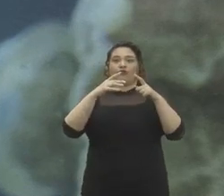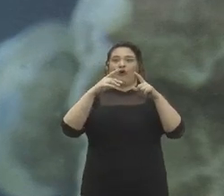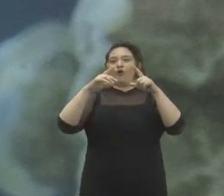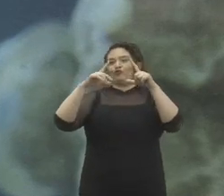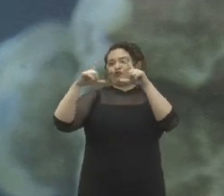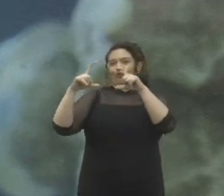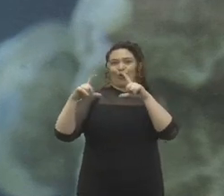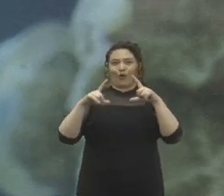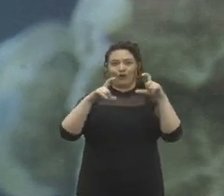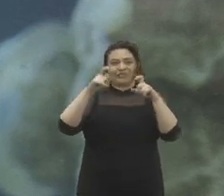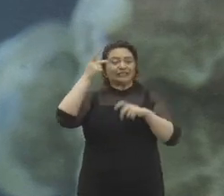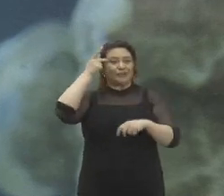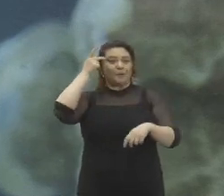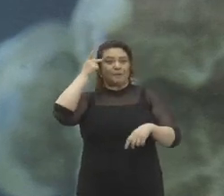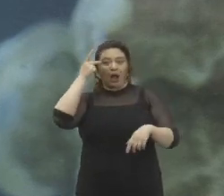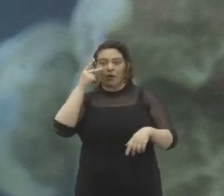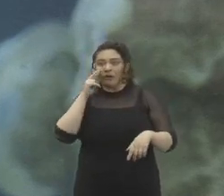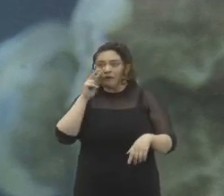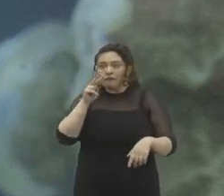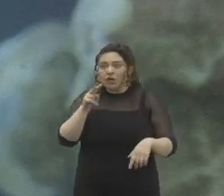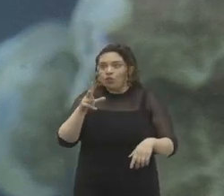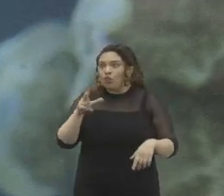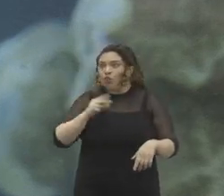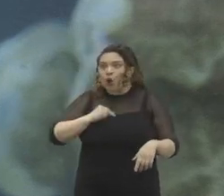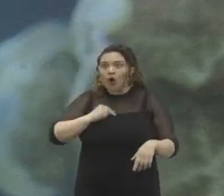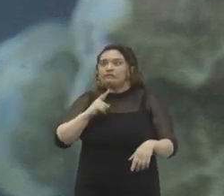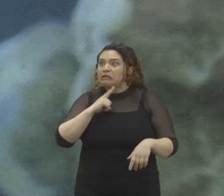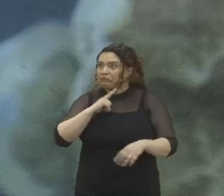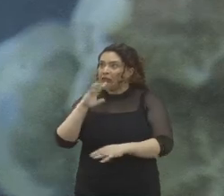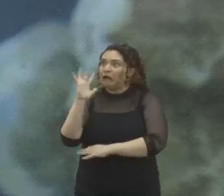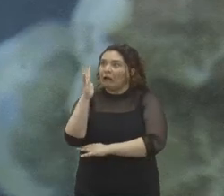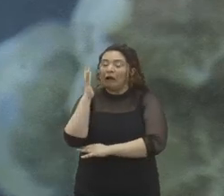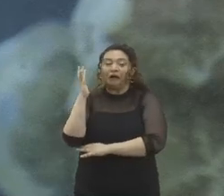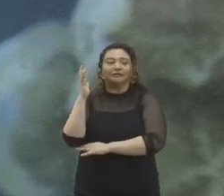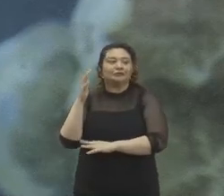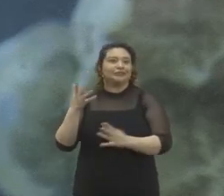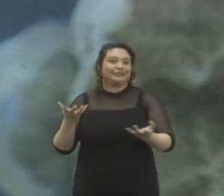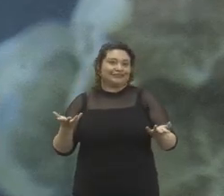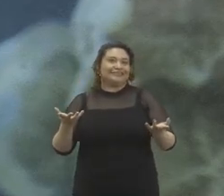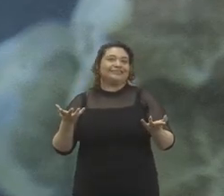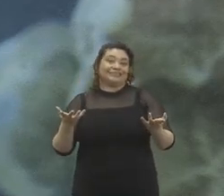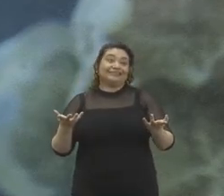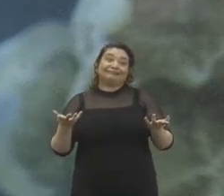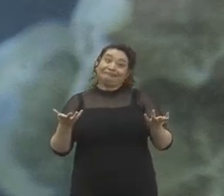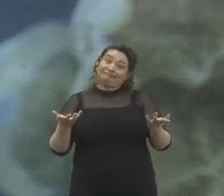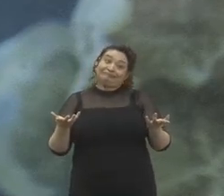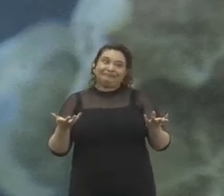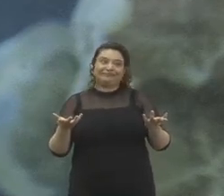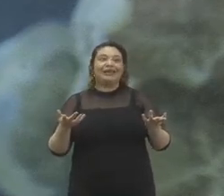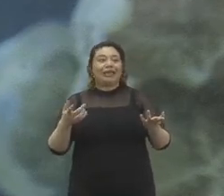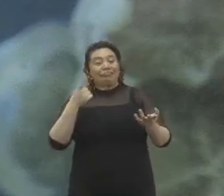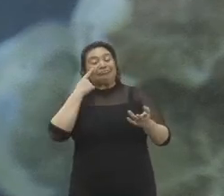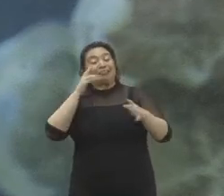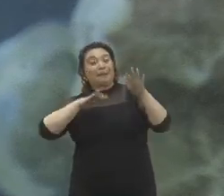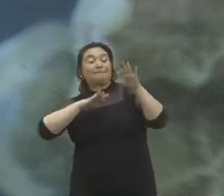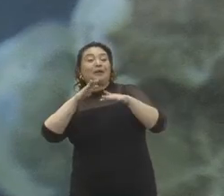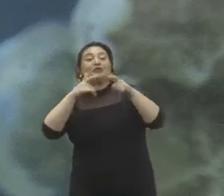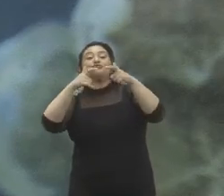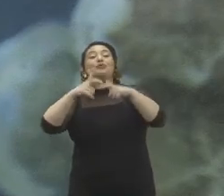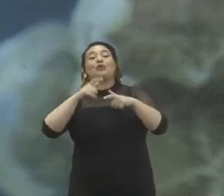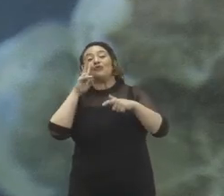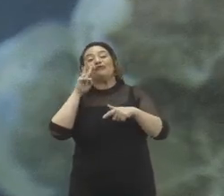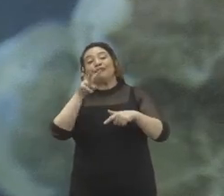Paulo para eles nossa como tem árvore você v que tudo é uma questão de onde você começa